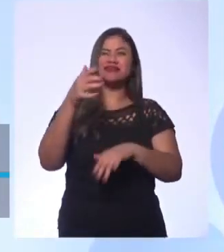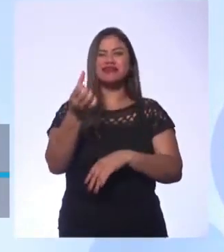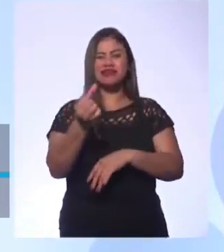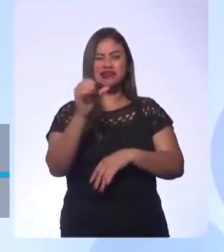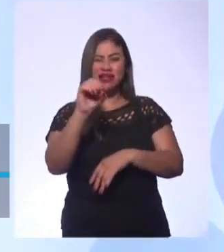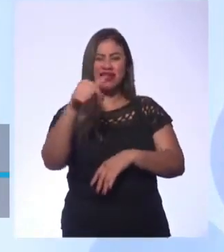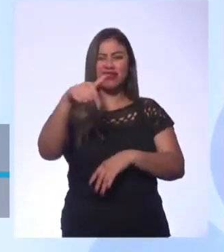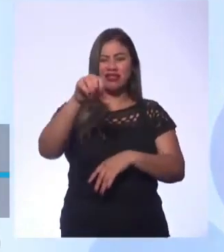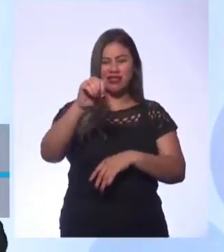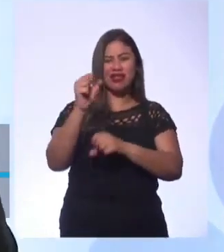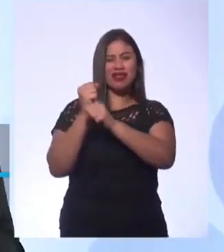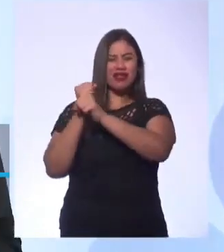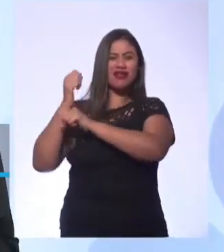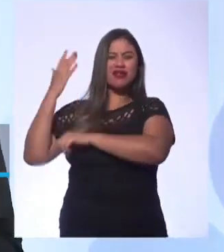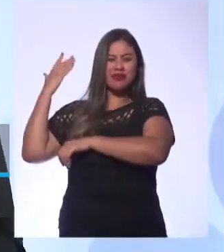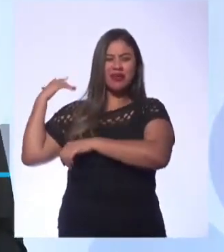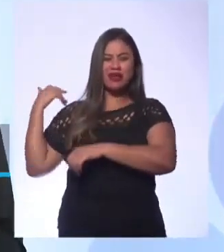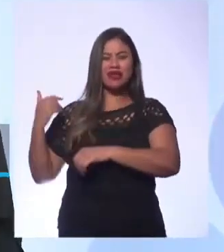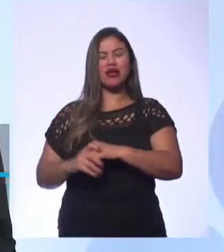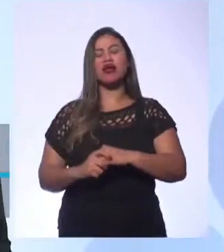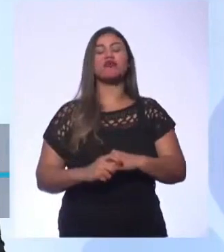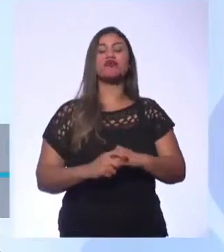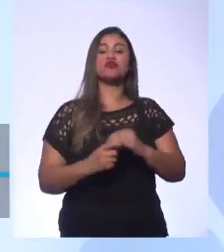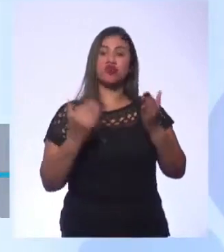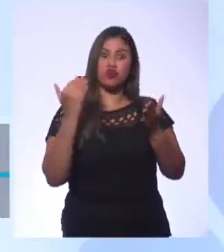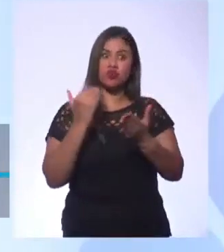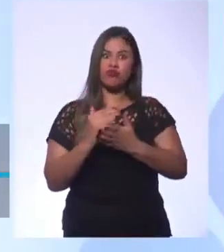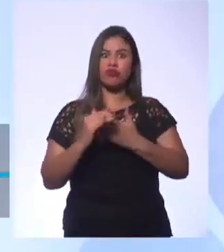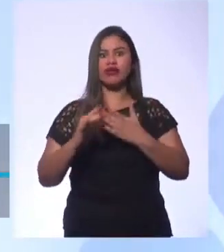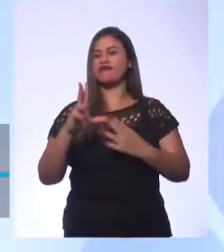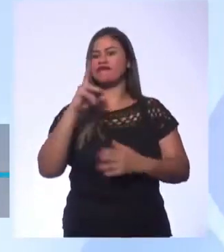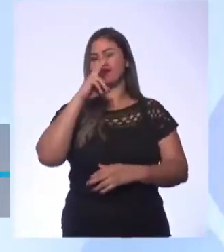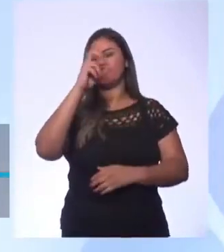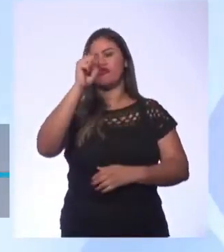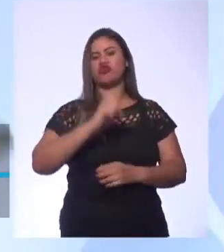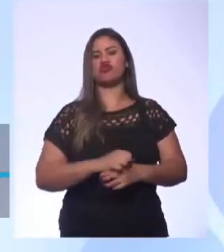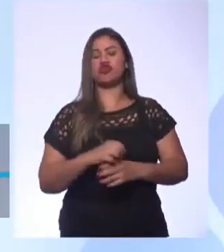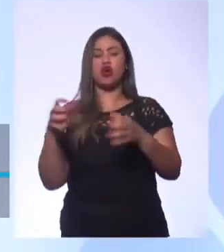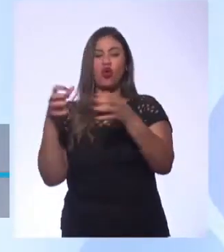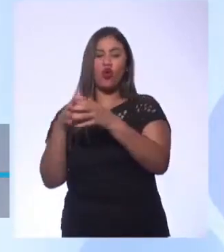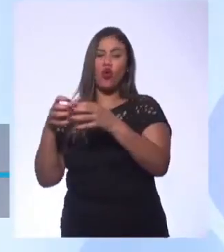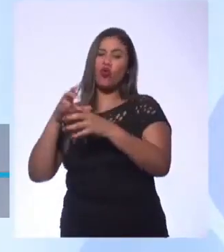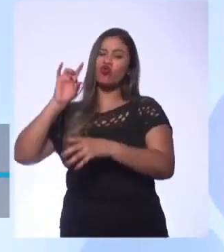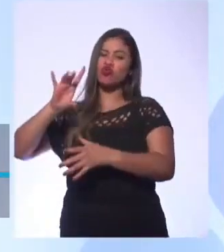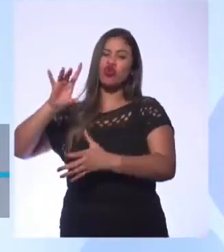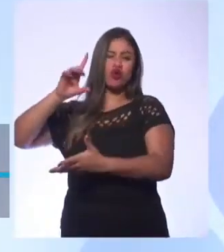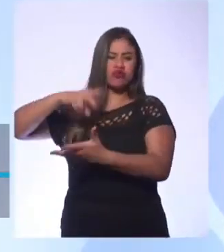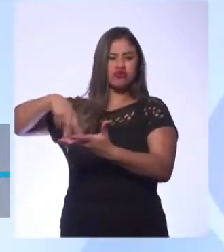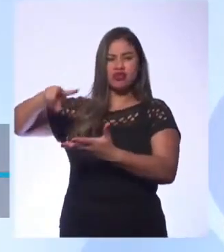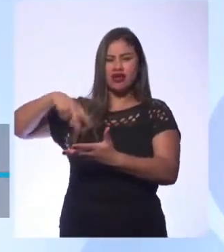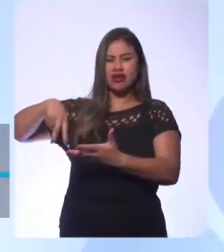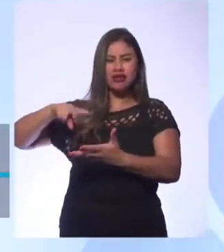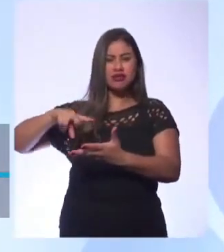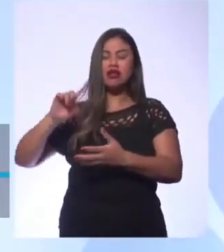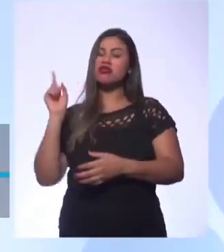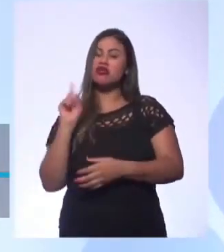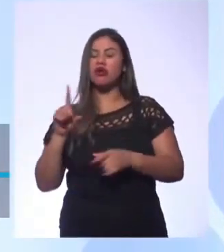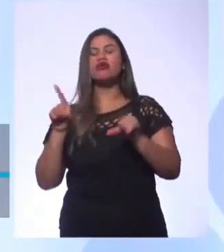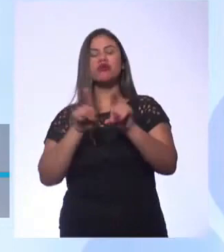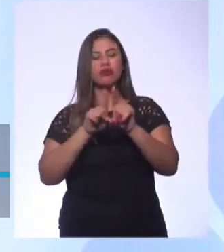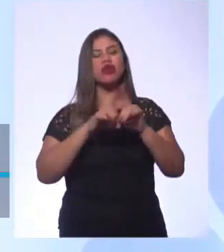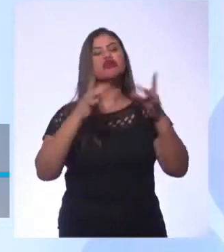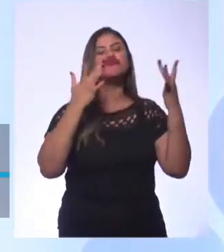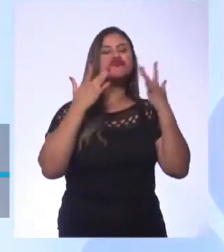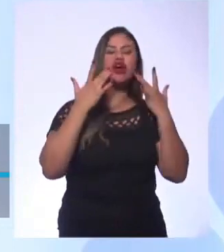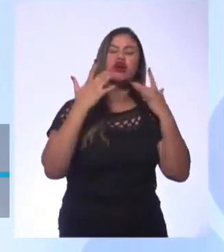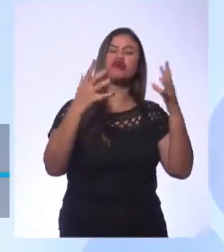para cá, ela começa a ficar cada vez mais difundida. Então, você vê não somente grupos de dança, por exemplo, como grupos teatrais, né?